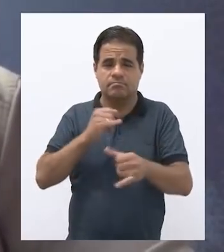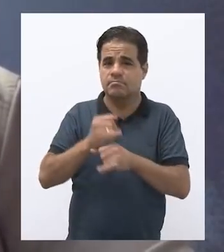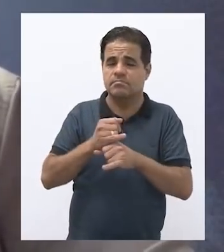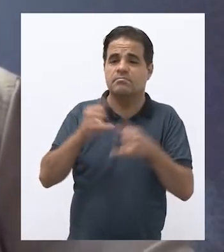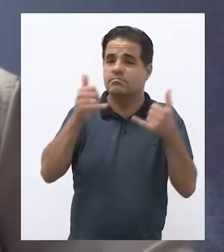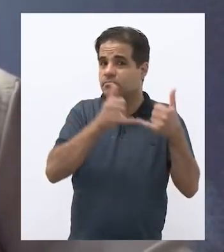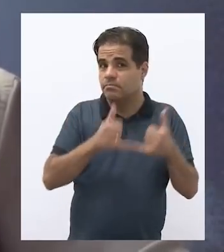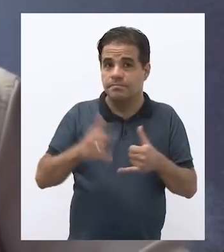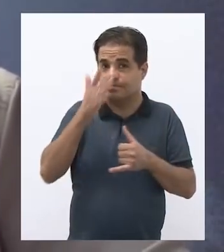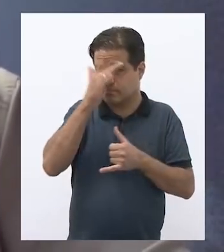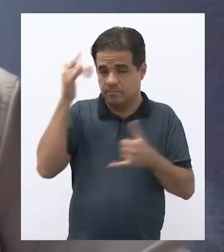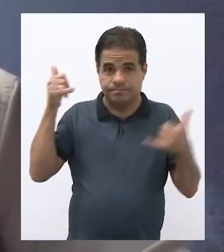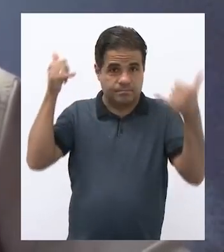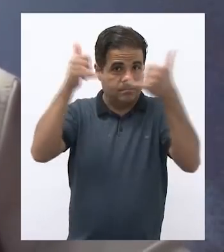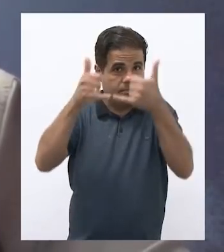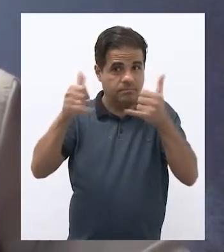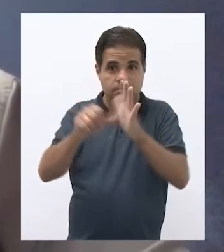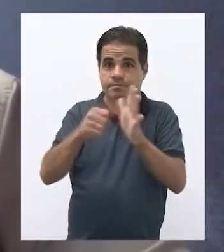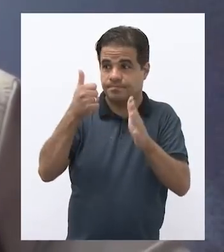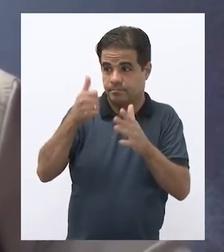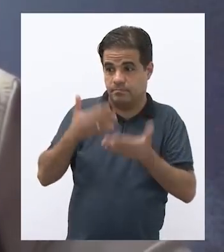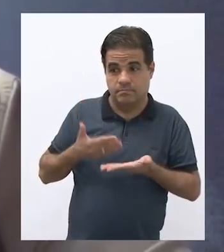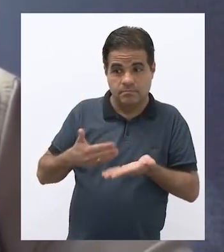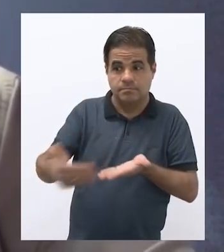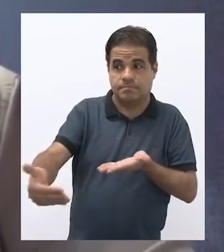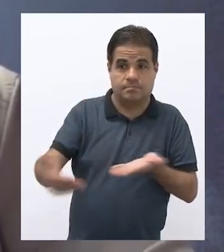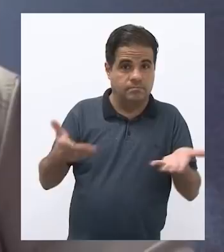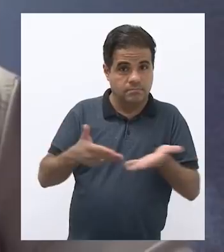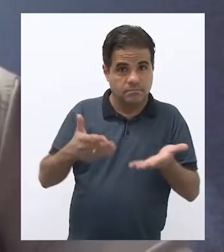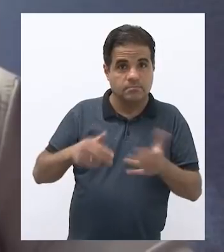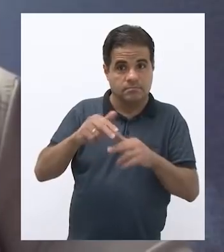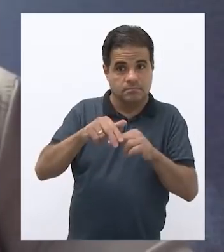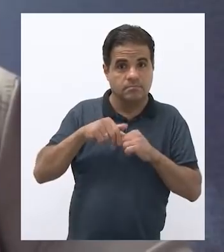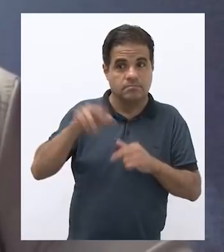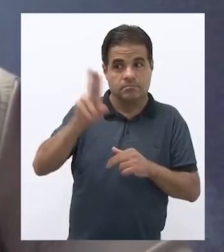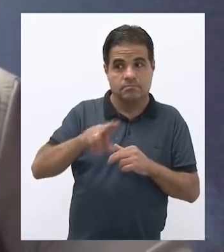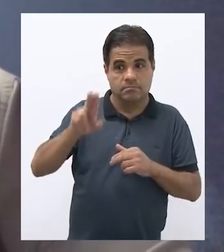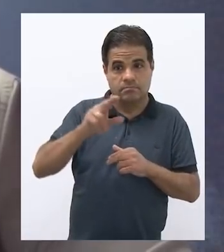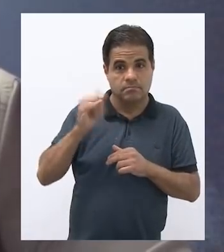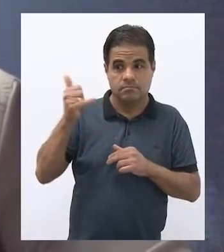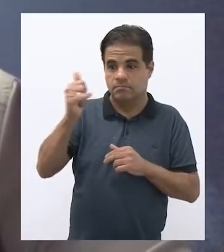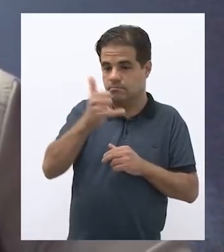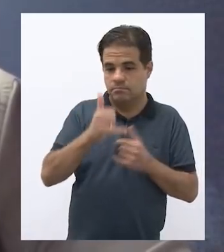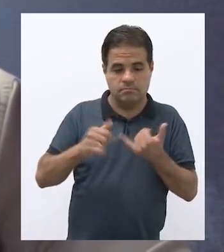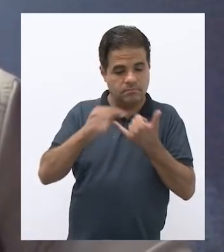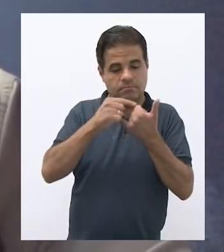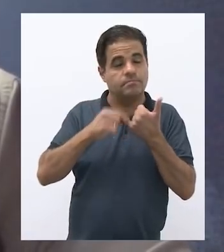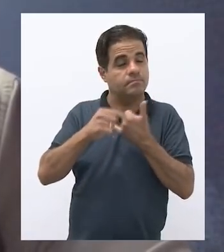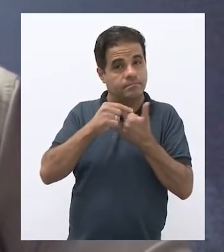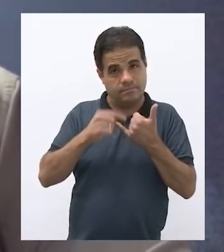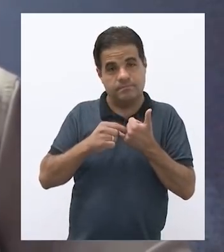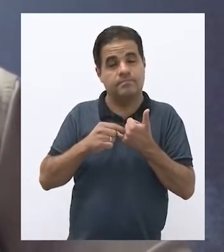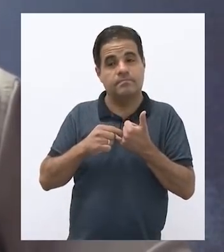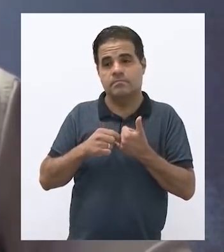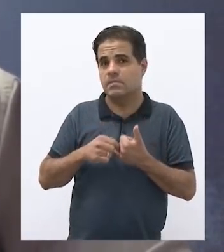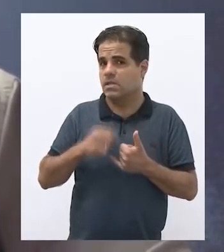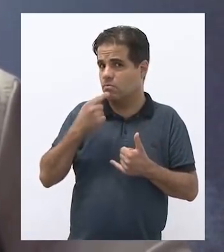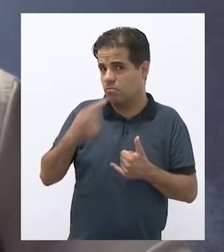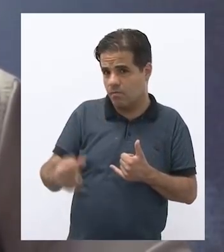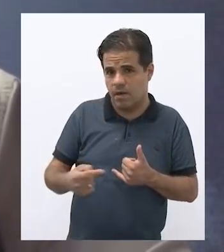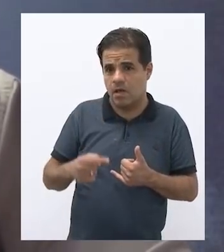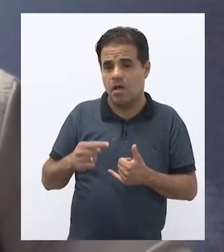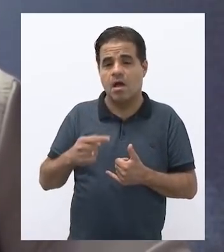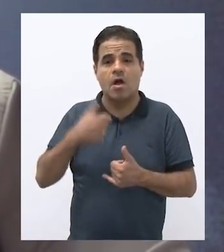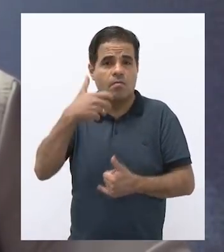entrantes, as pessoas que estão se conectando pela primeira vez, é por meio de um aparelho celular. E eu não estou falando de um